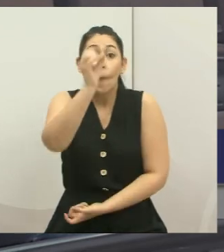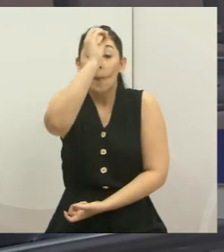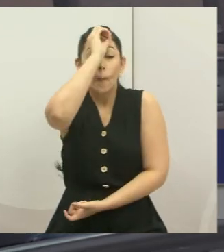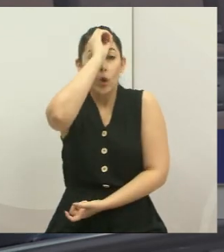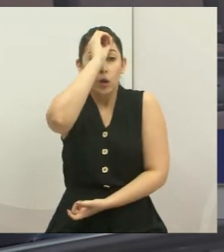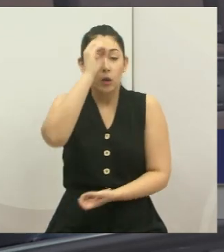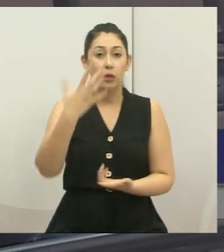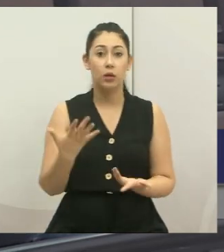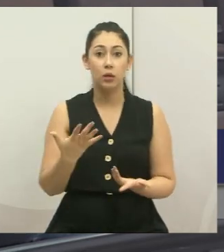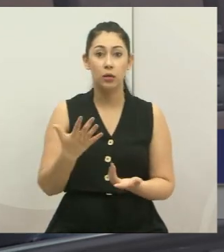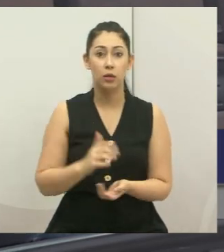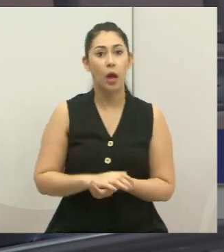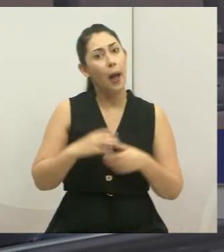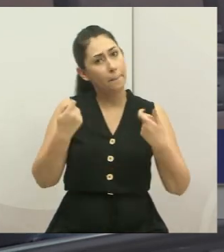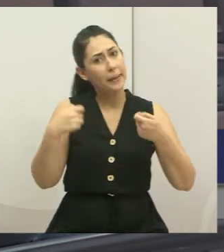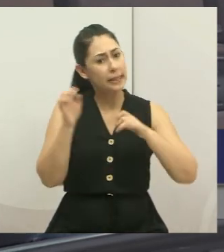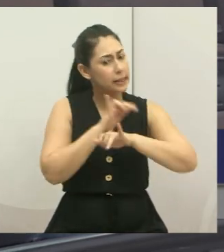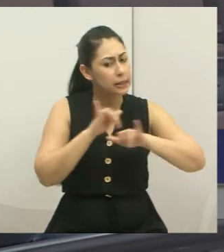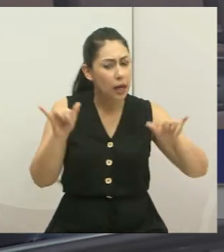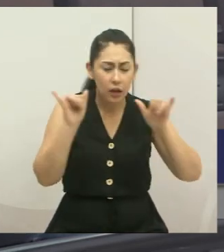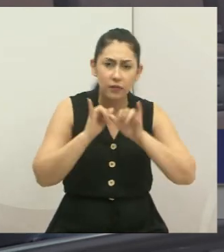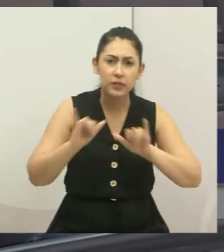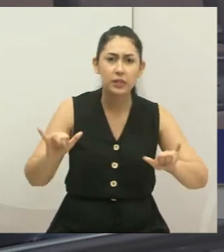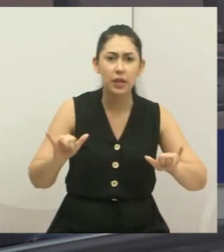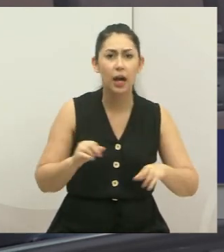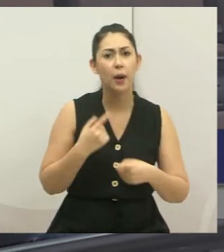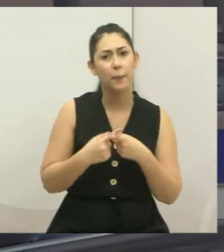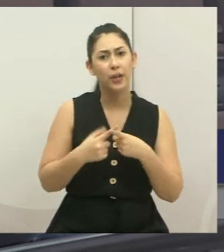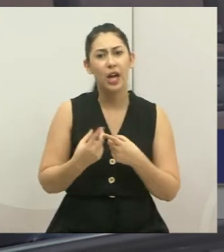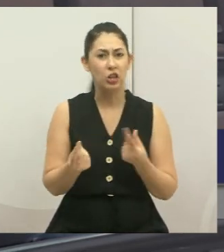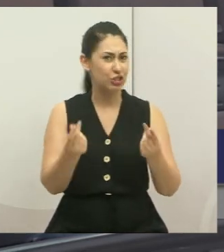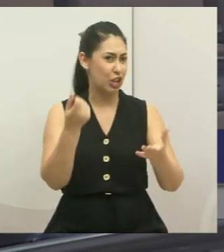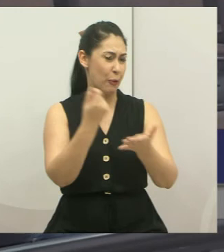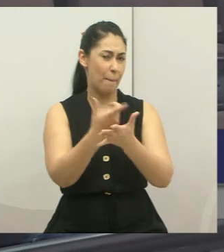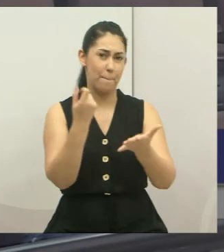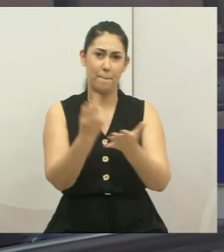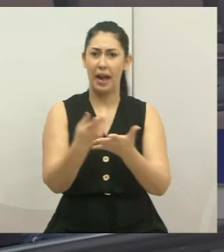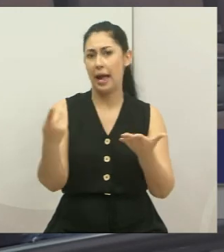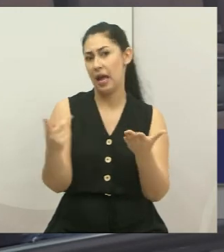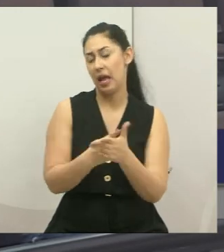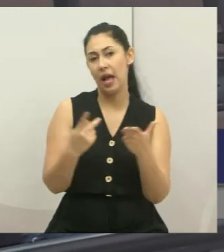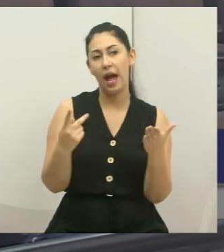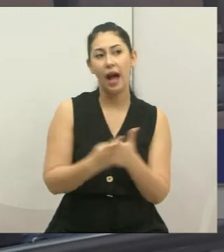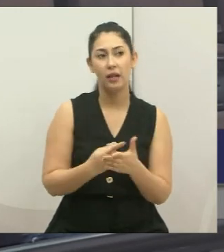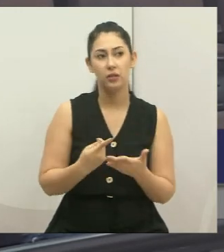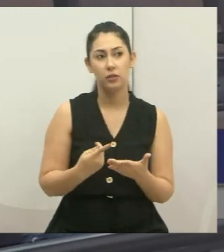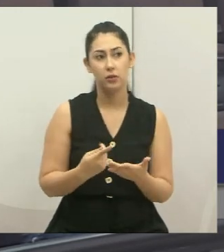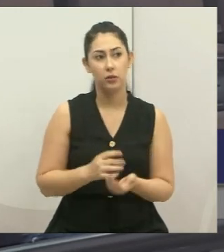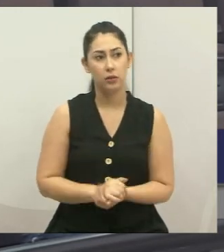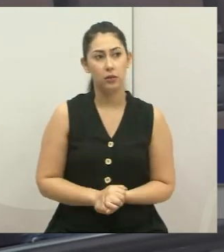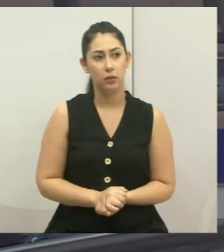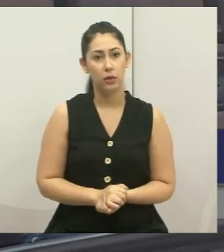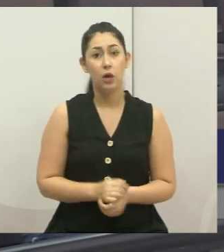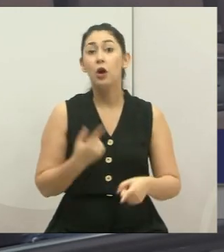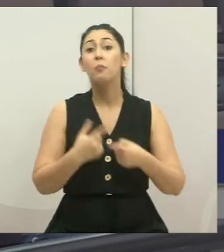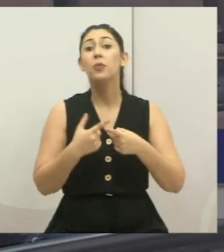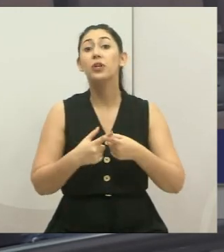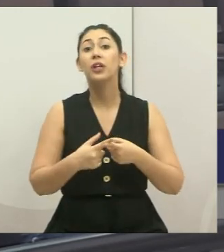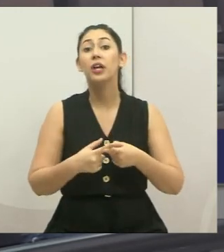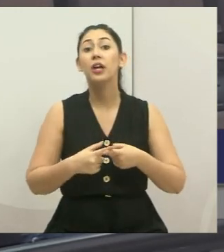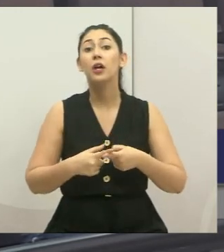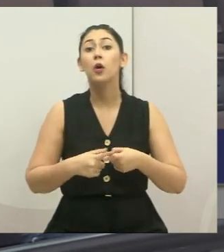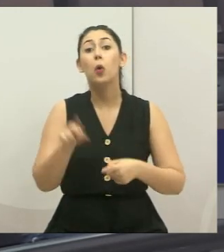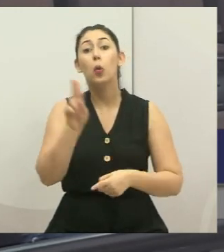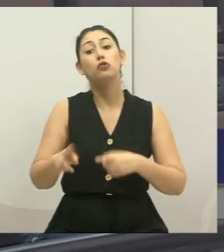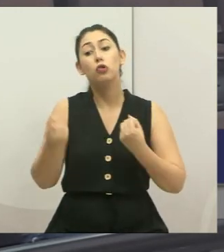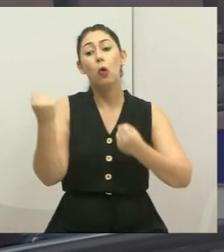é gasto com a comunicação da prefeitura está sendo gasto de uma forma errada, equivocada. Porque era para ter sido... Por que não botou o tal do carro de som